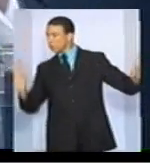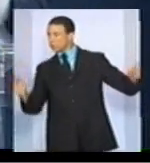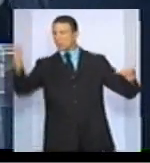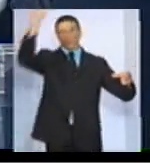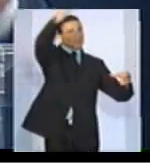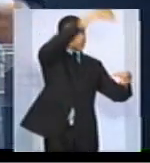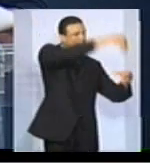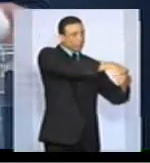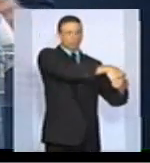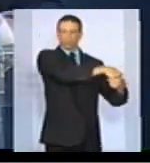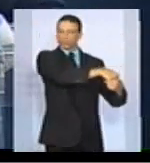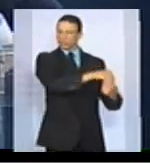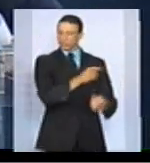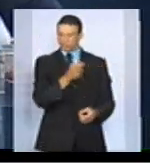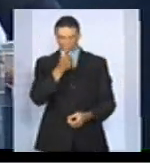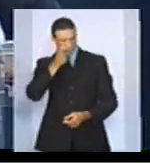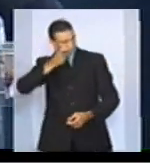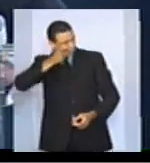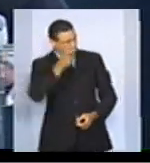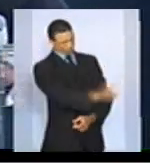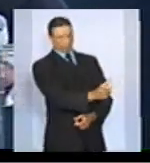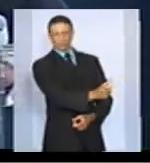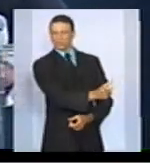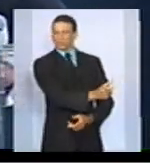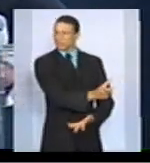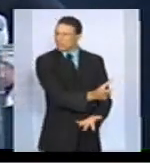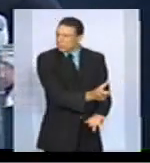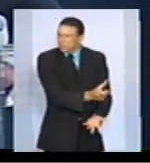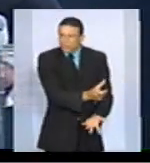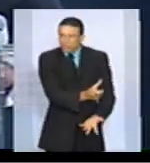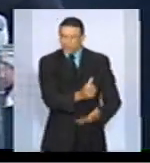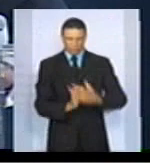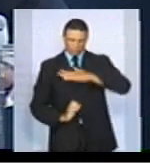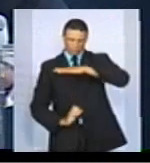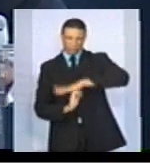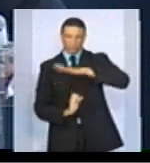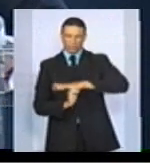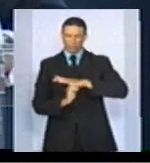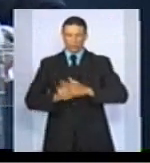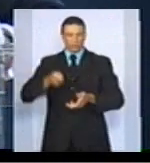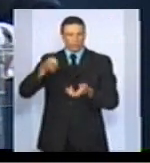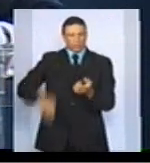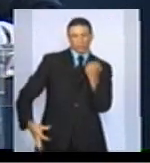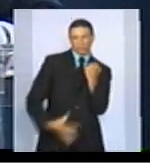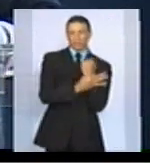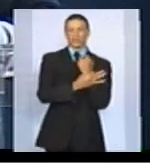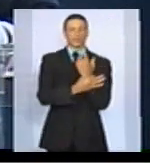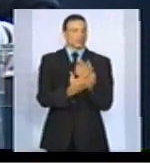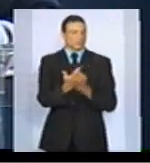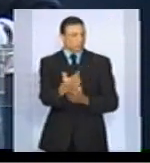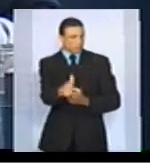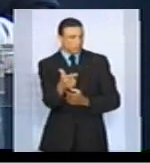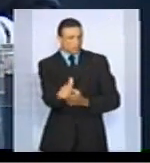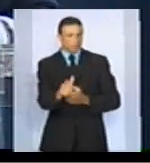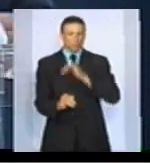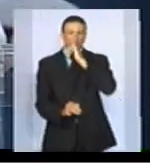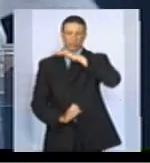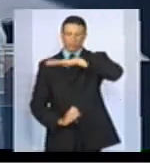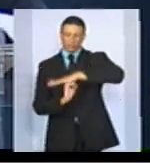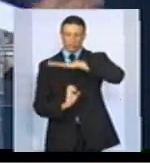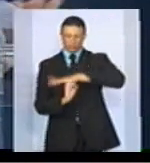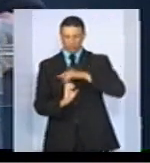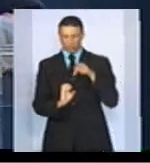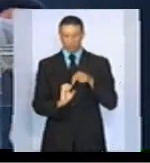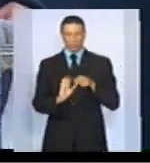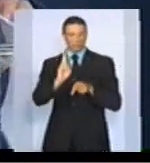é mais interessante ainda porque a propriedade da empresa não garante o conteúdo né o direito de propriedades sobre a empresa não